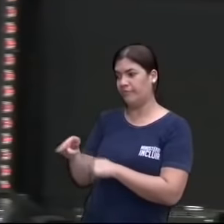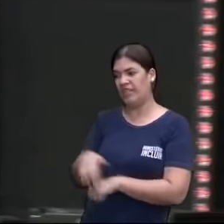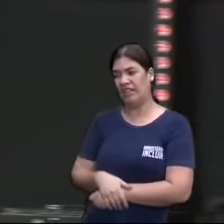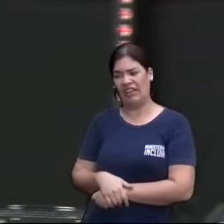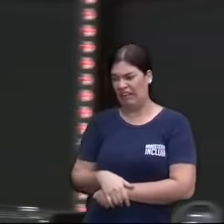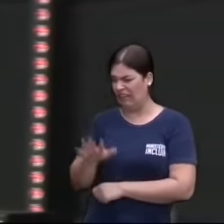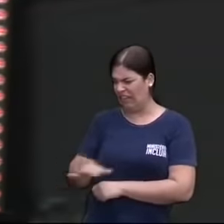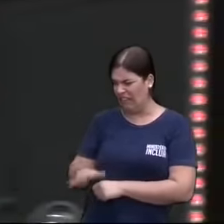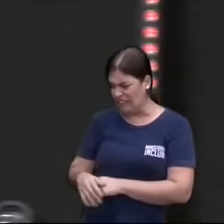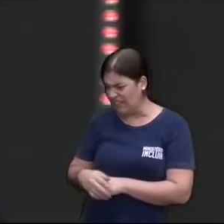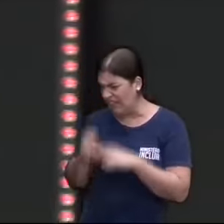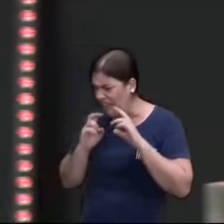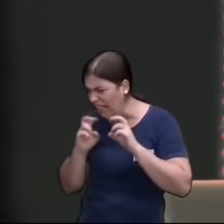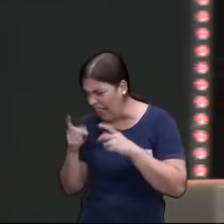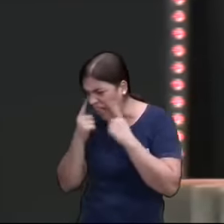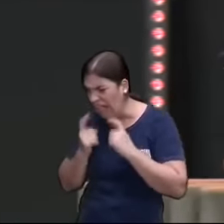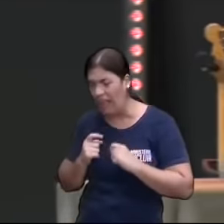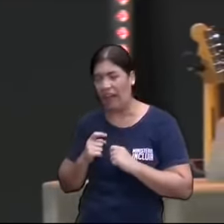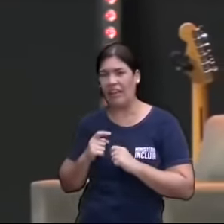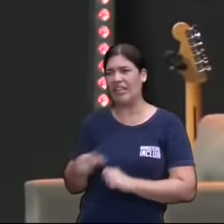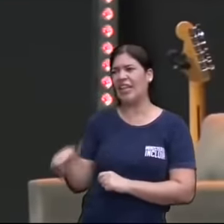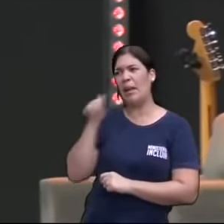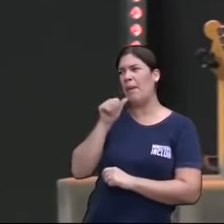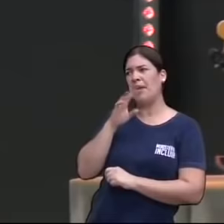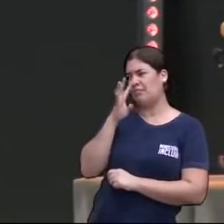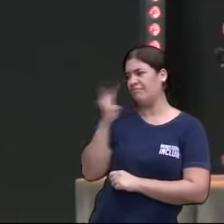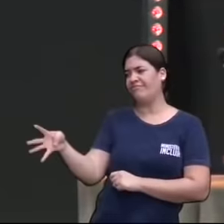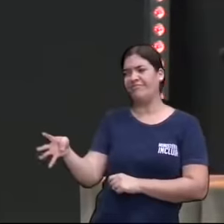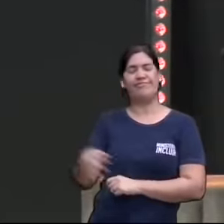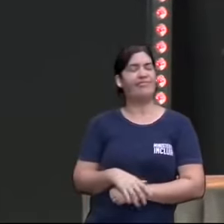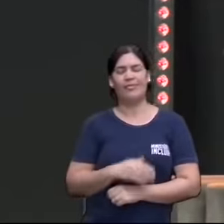ó, não sabe educar, até você ter filho.